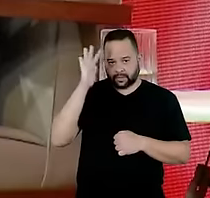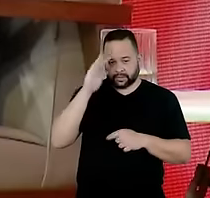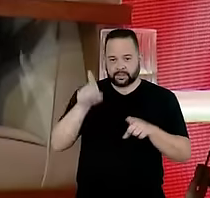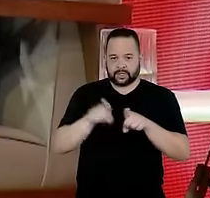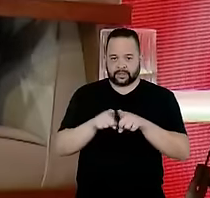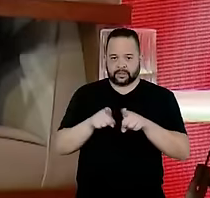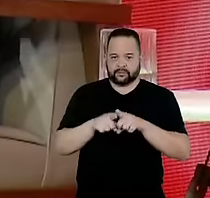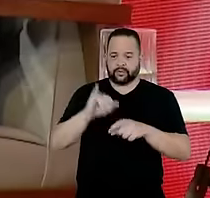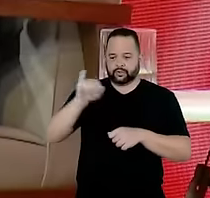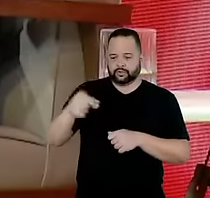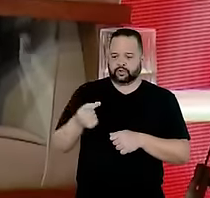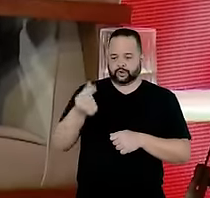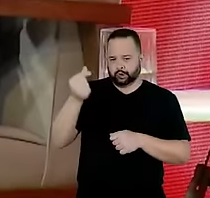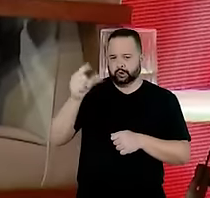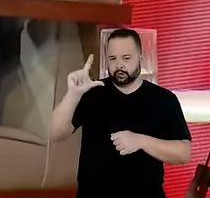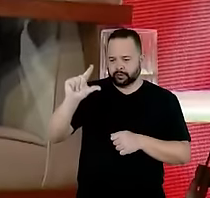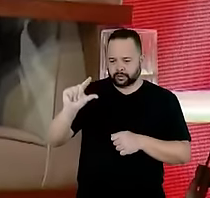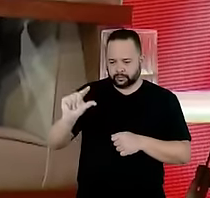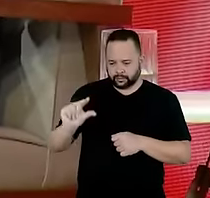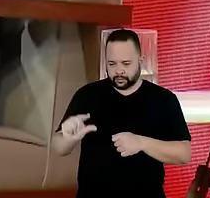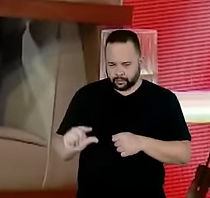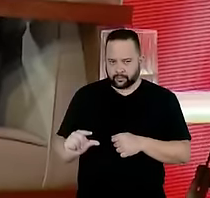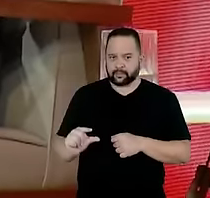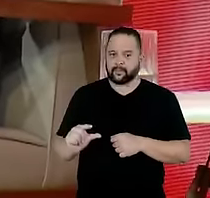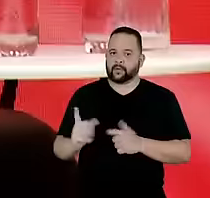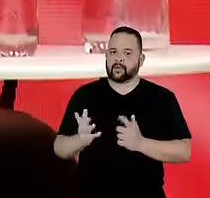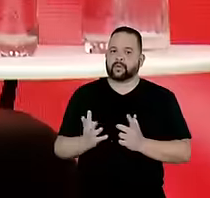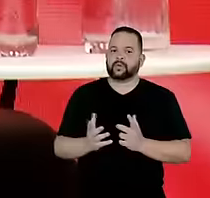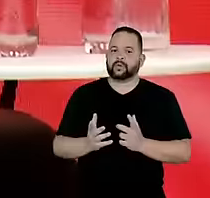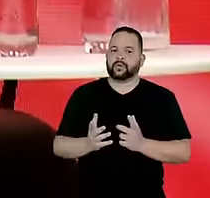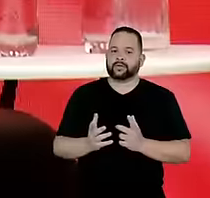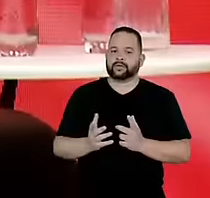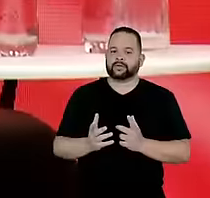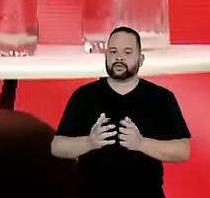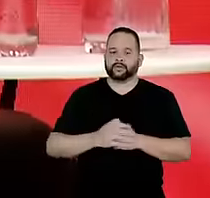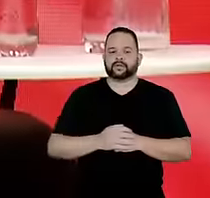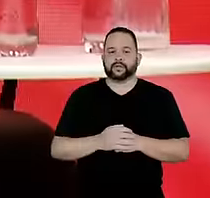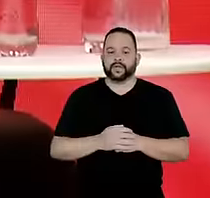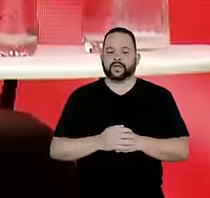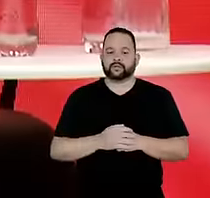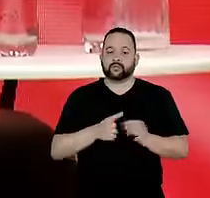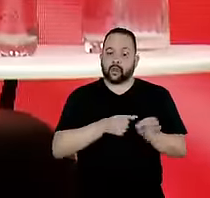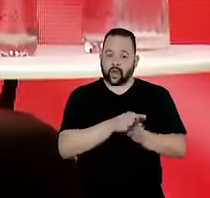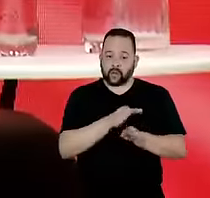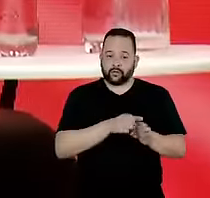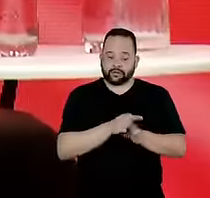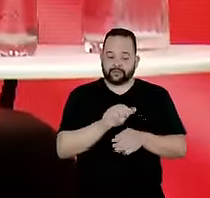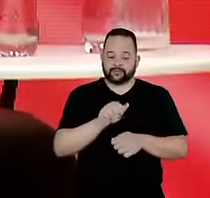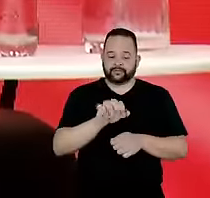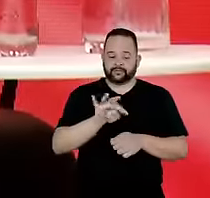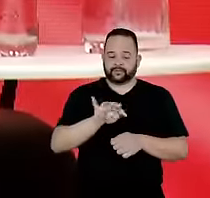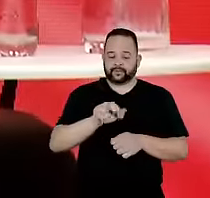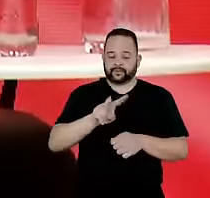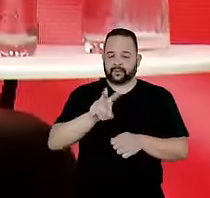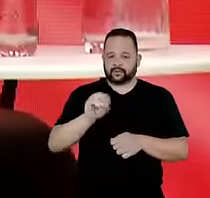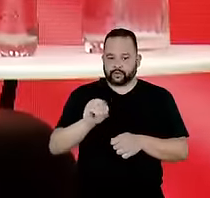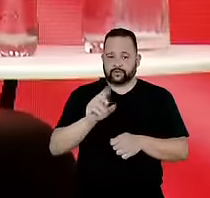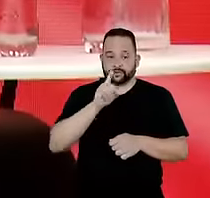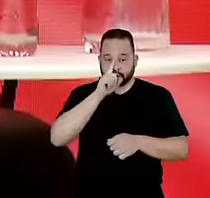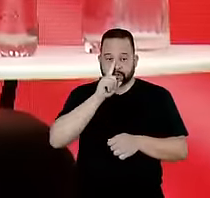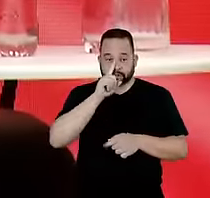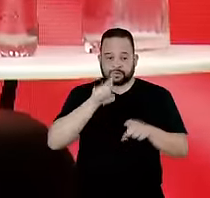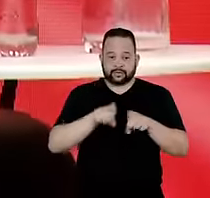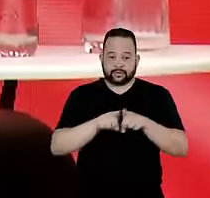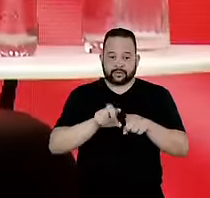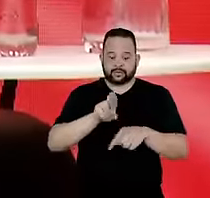cauteloso então a gente tá privilegiando ativo de risco principalmente renda variável e a gente acha que a bolsa tem um vai bater o CDI ano que